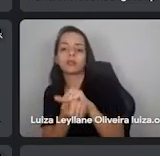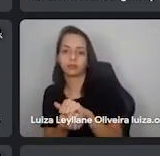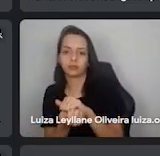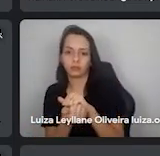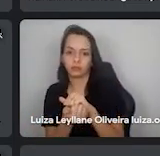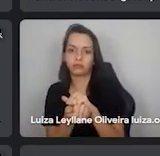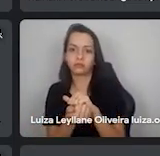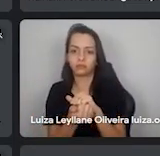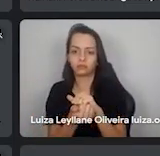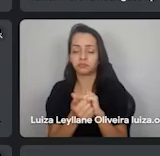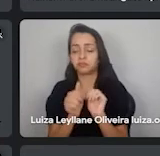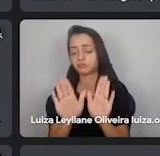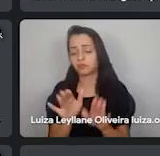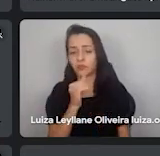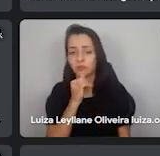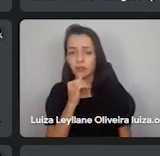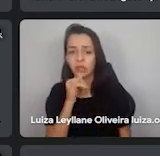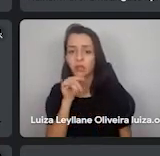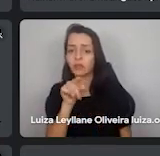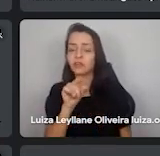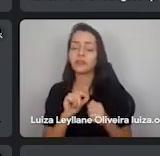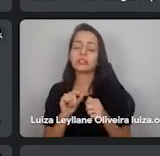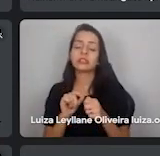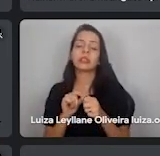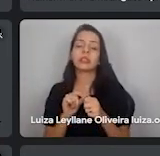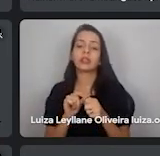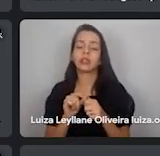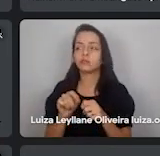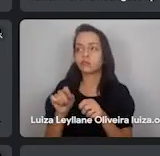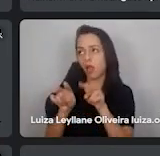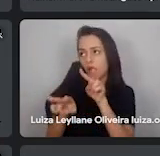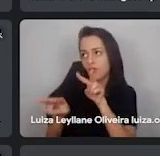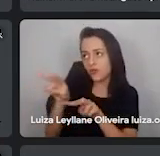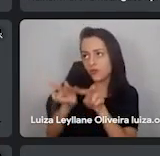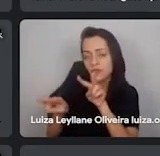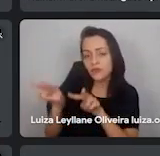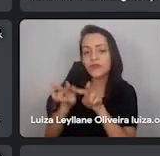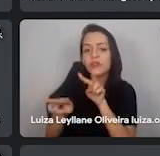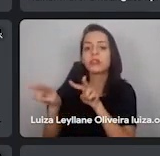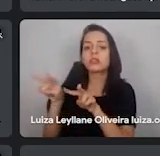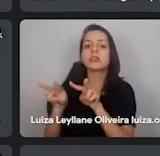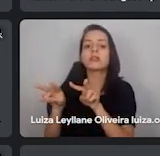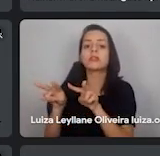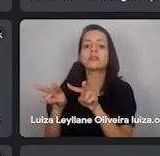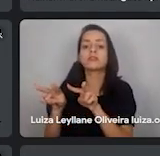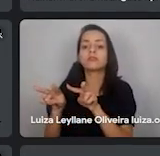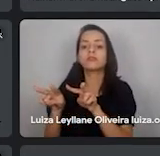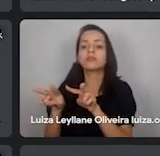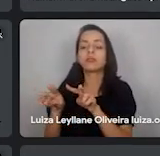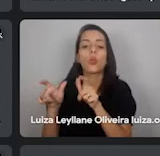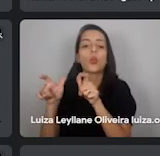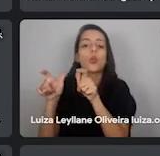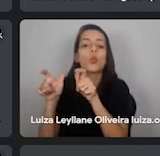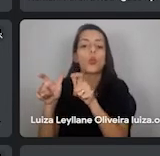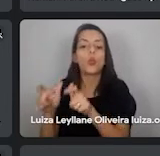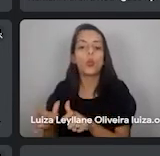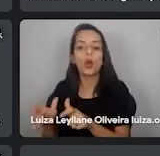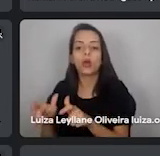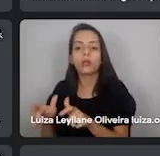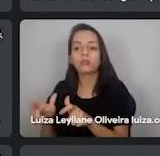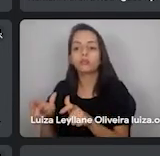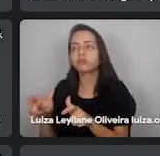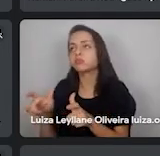Igual você vai fazer uma inspeção, igual eu falei, na subestação aí